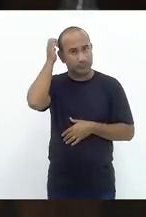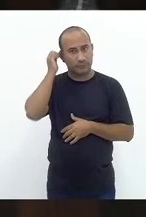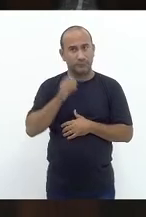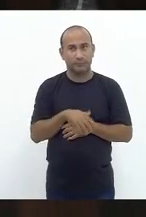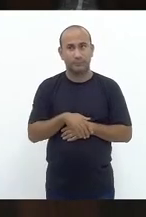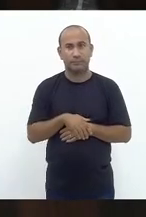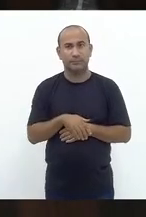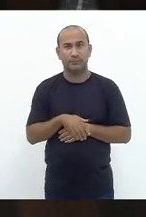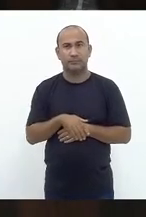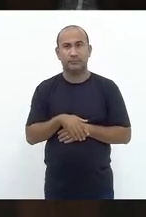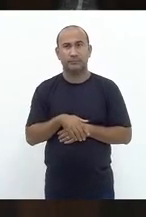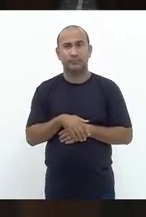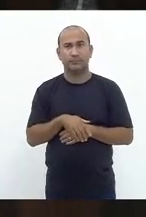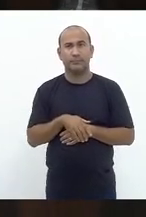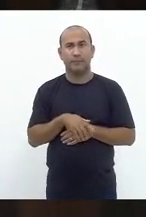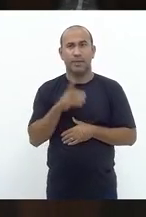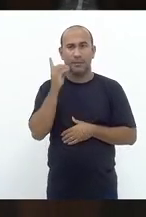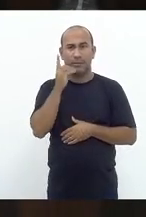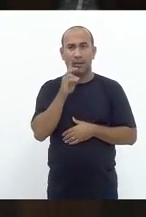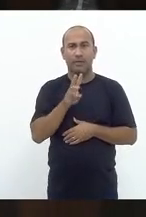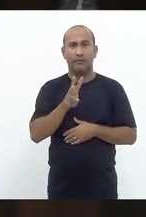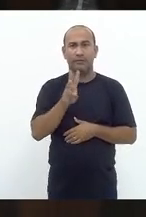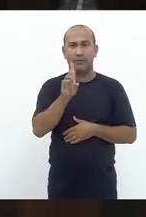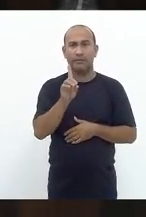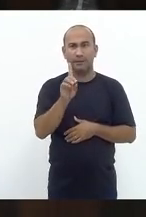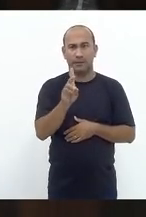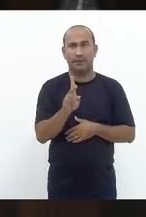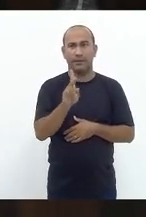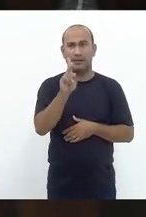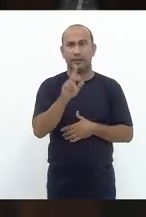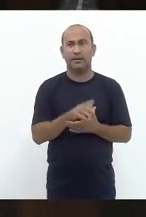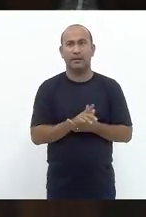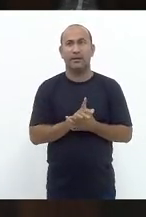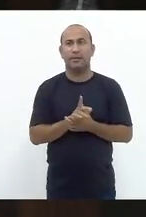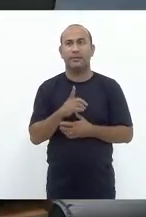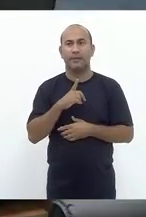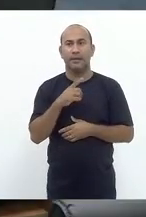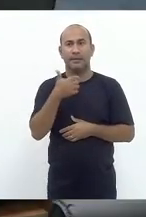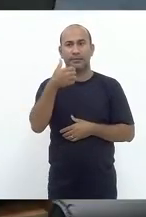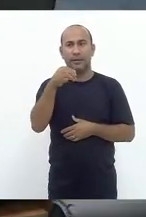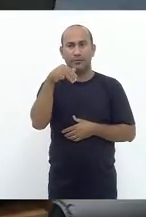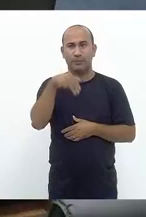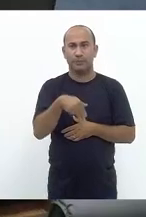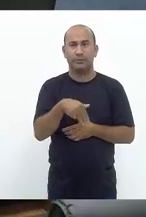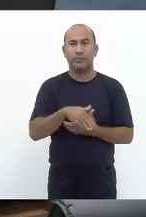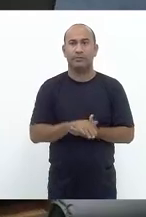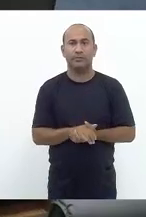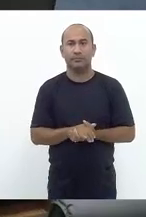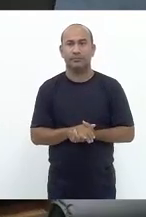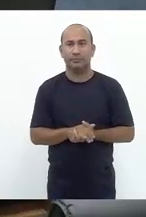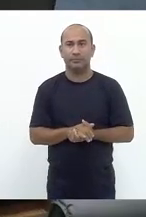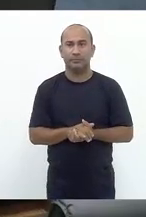deputado Valdeque Carneiro. Vossa Excelência dispõe de 10 minutos no tempo regimental.